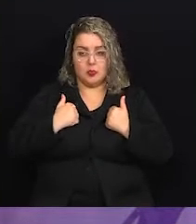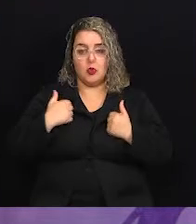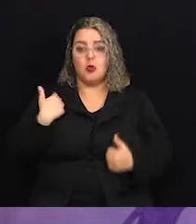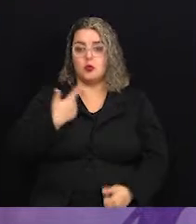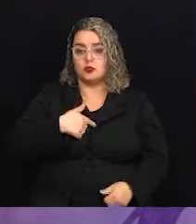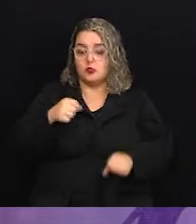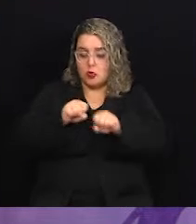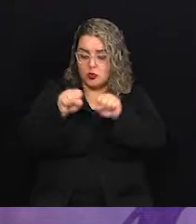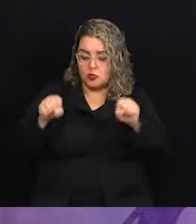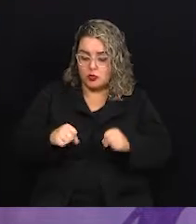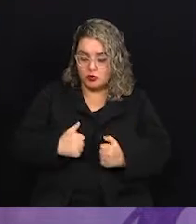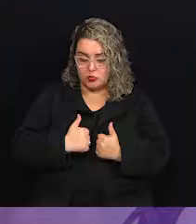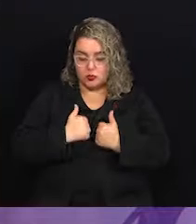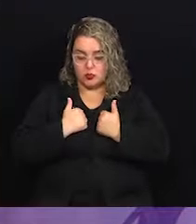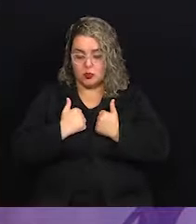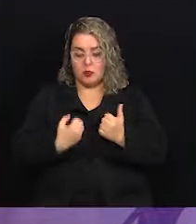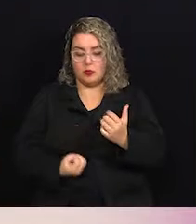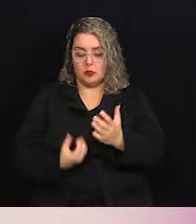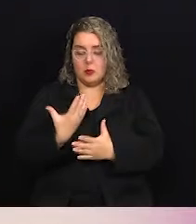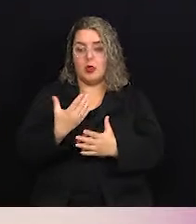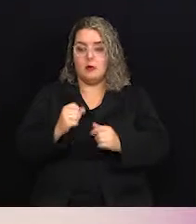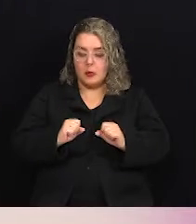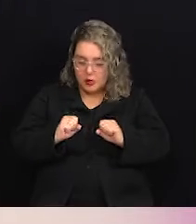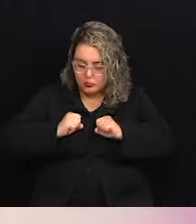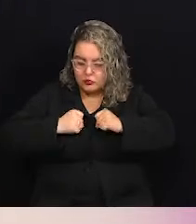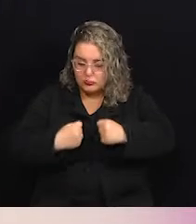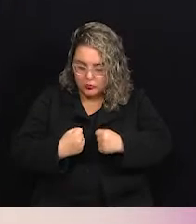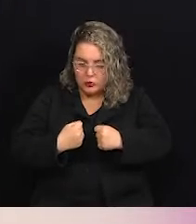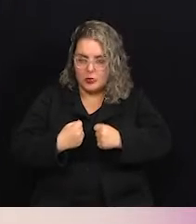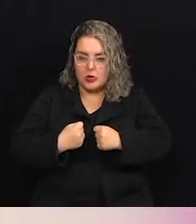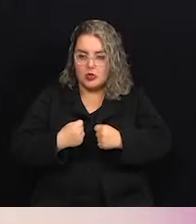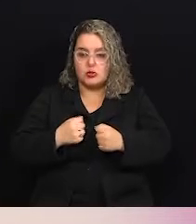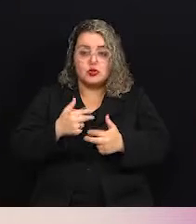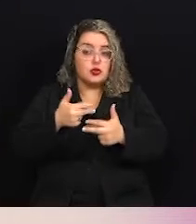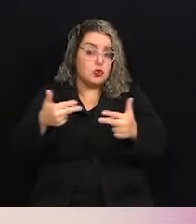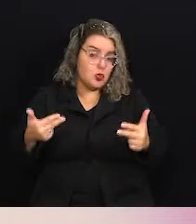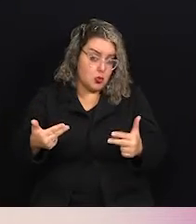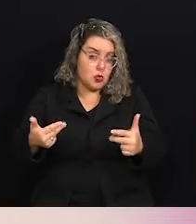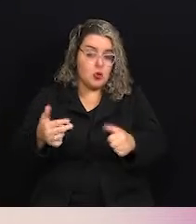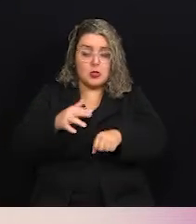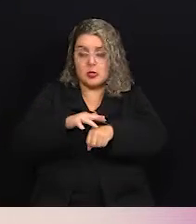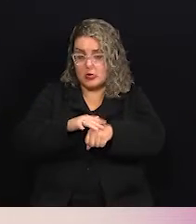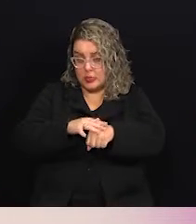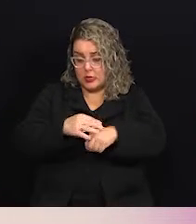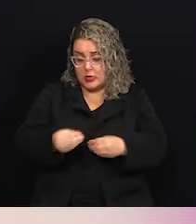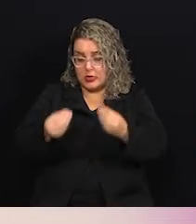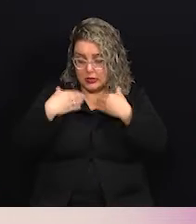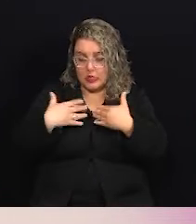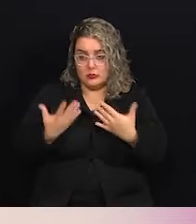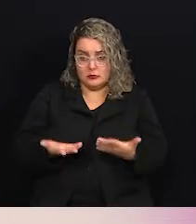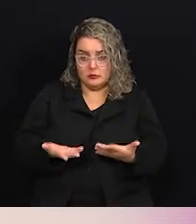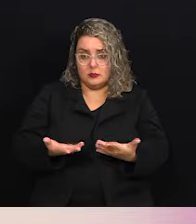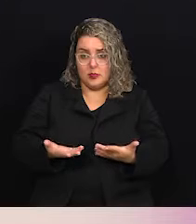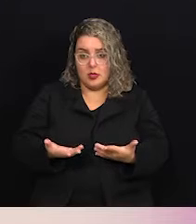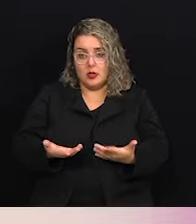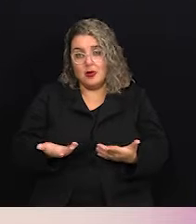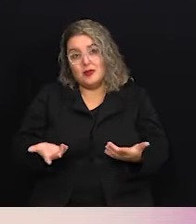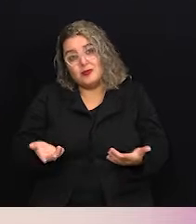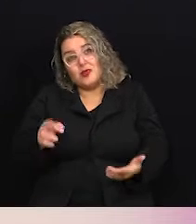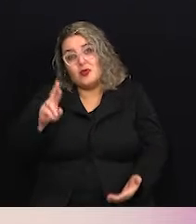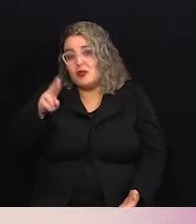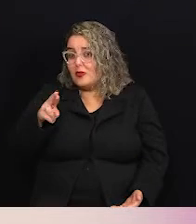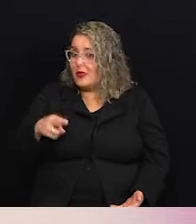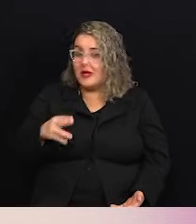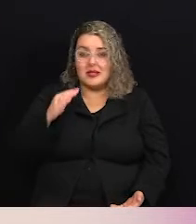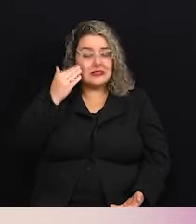sistema imunológico ele foi criado para nos defender de agentes que causam doenças. Mas por algum motivo que ainda a gente